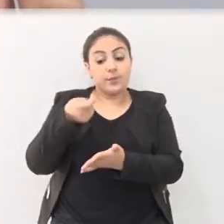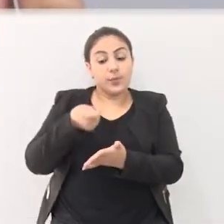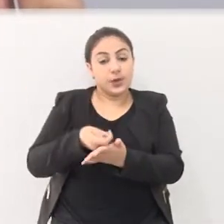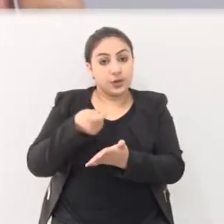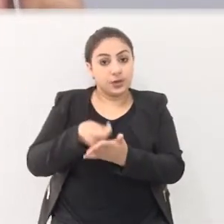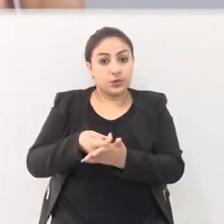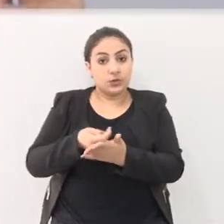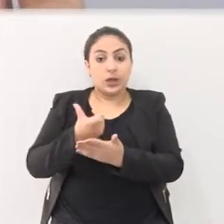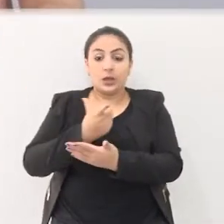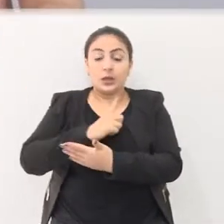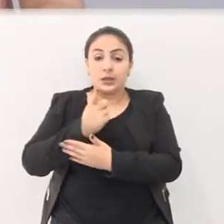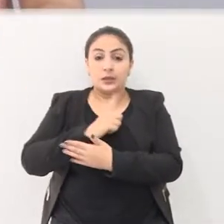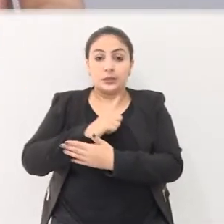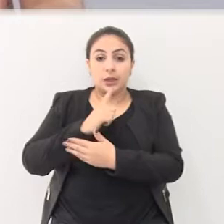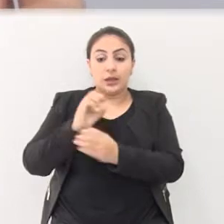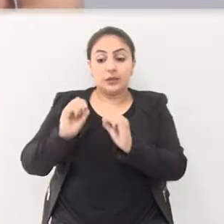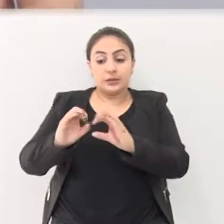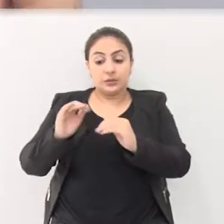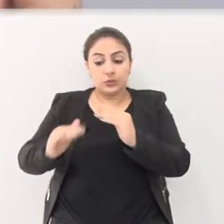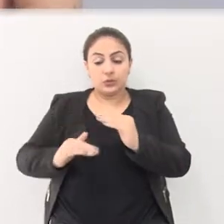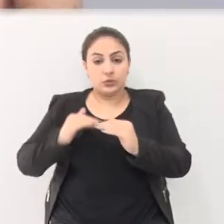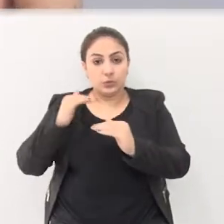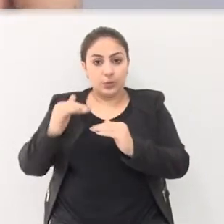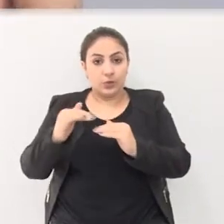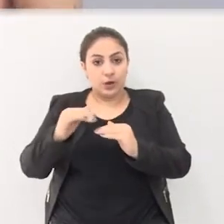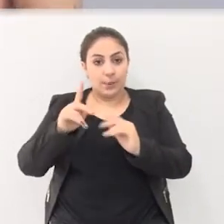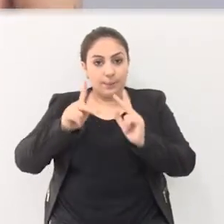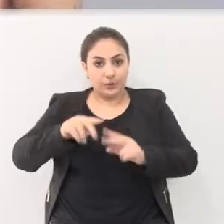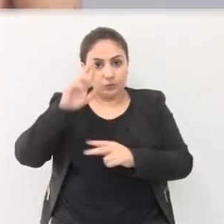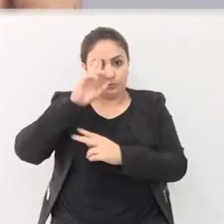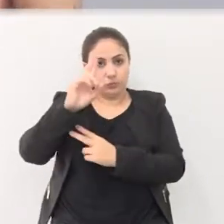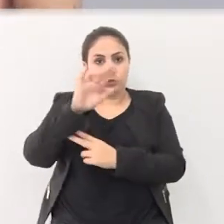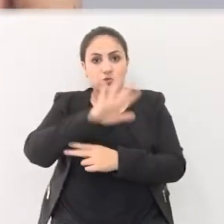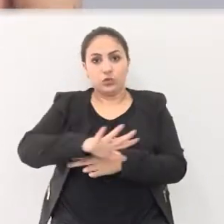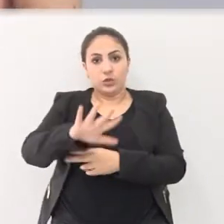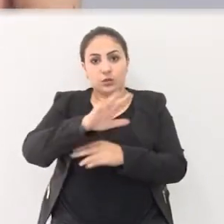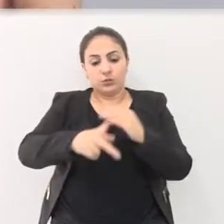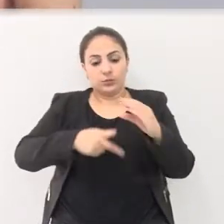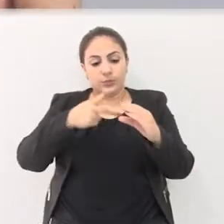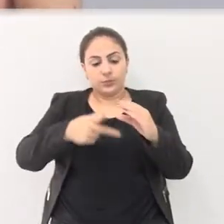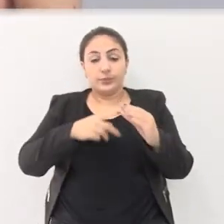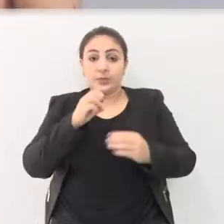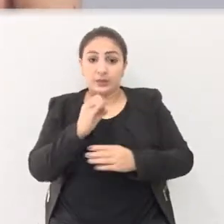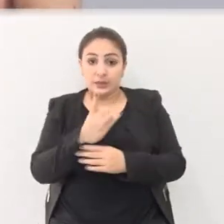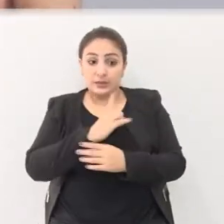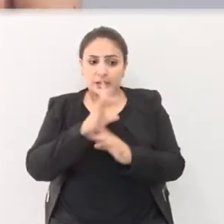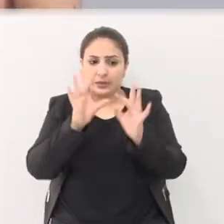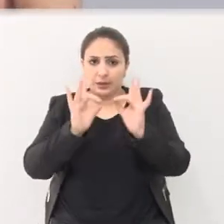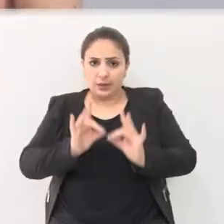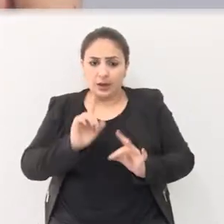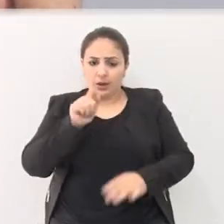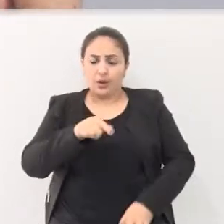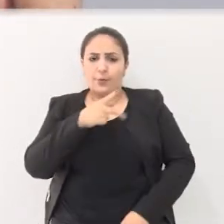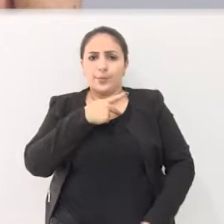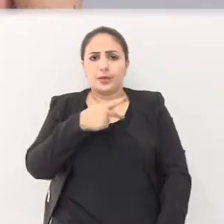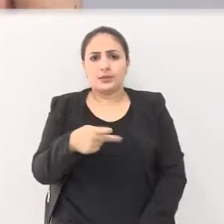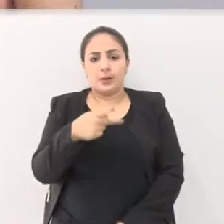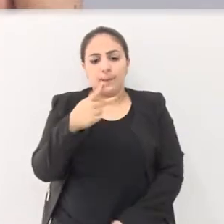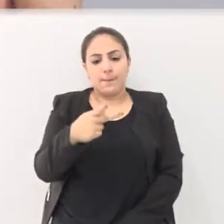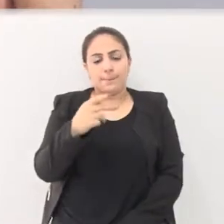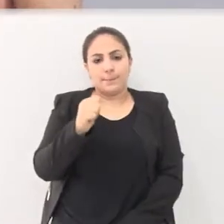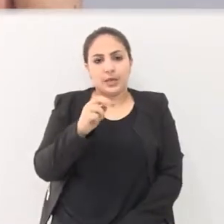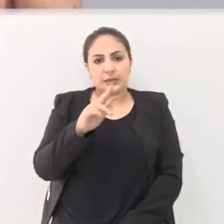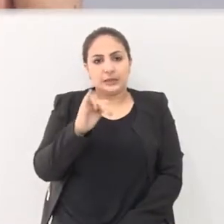torna obrigatória a exigência do nível superior para o diretor-geral da Câmara. Quem tem os detalhes é o